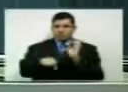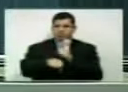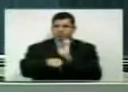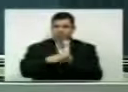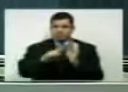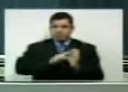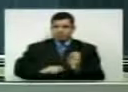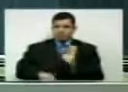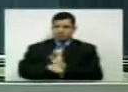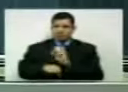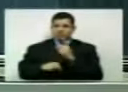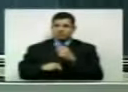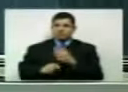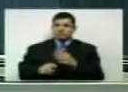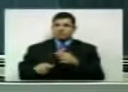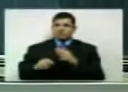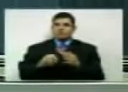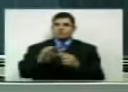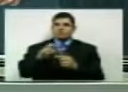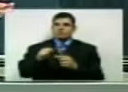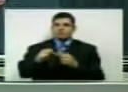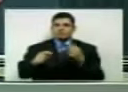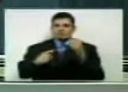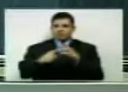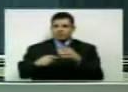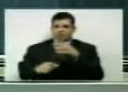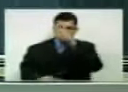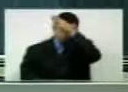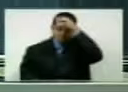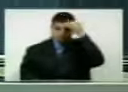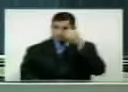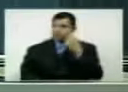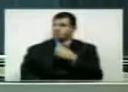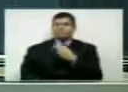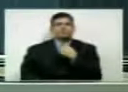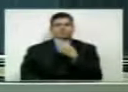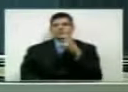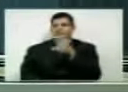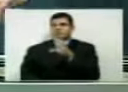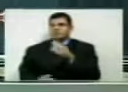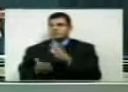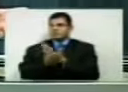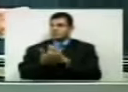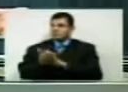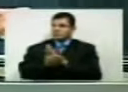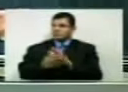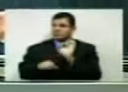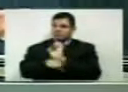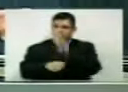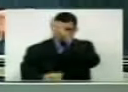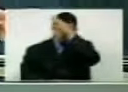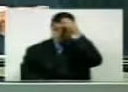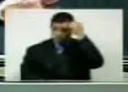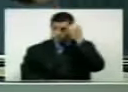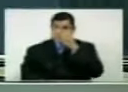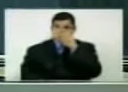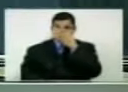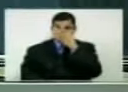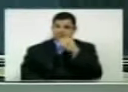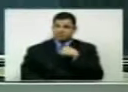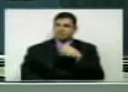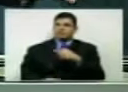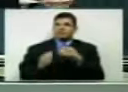estado do Amazonas, ela é um assinte contra o povo do Amazonas. Ela é uma provocação contra o povo do estado do Amazonas.